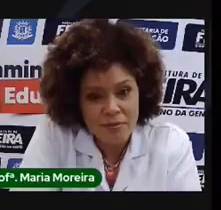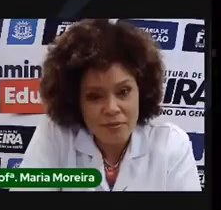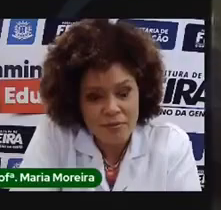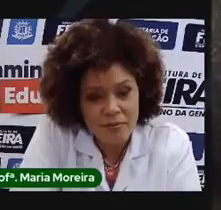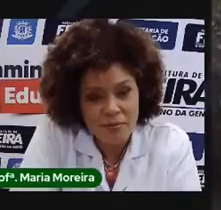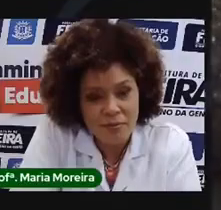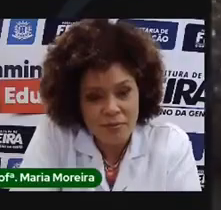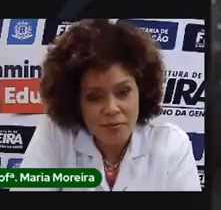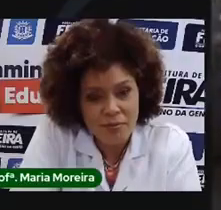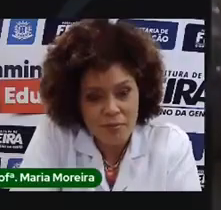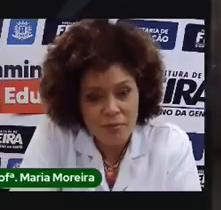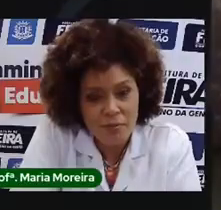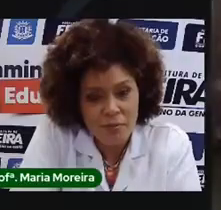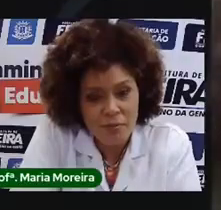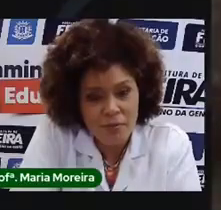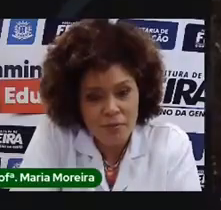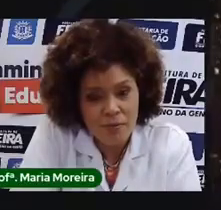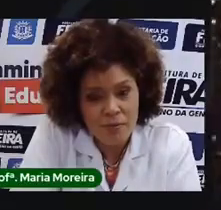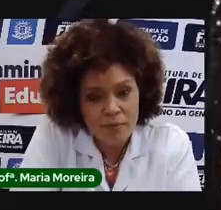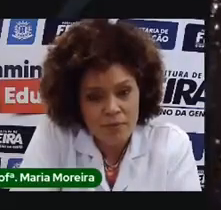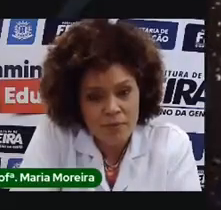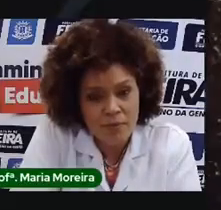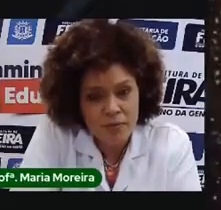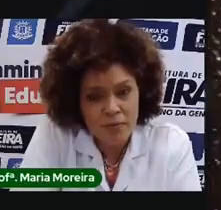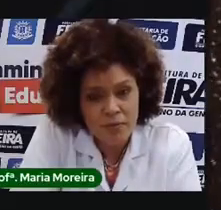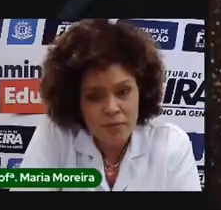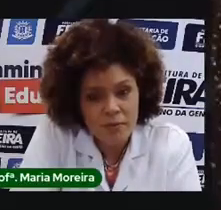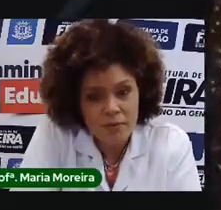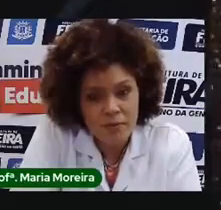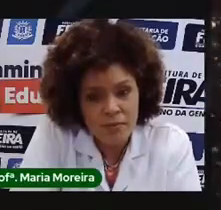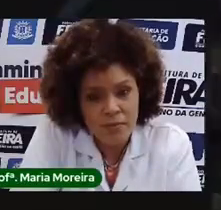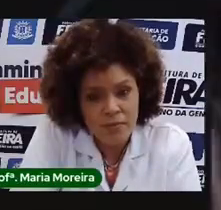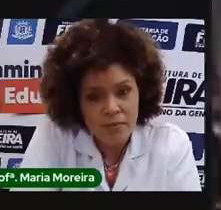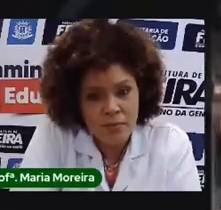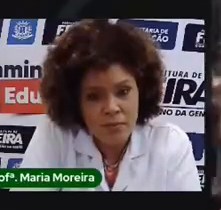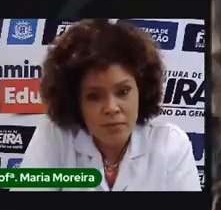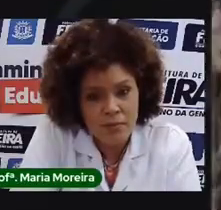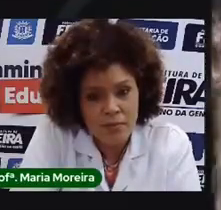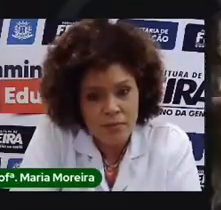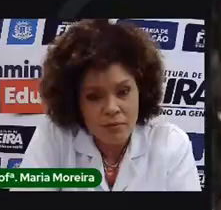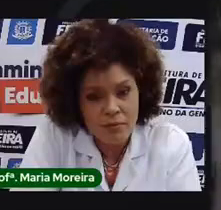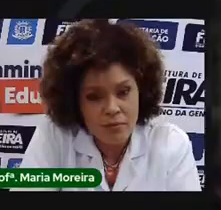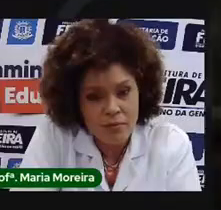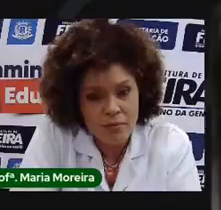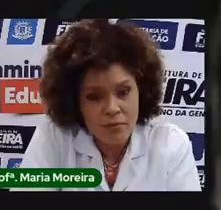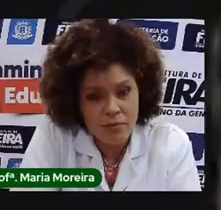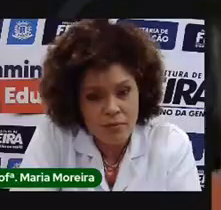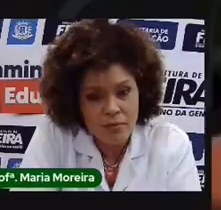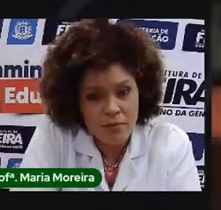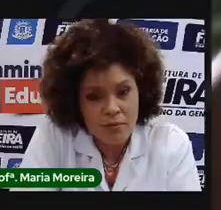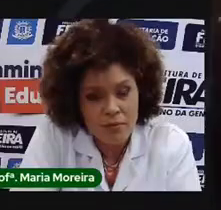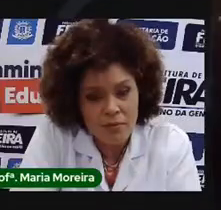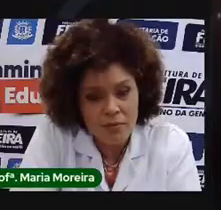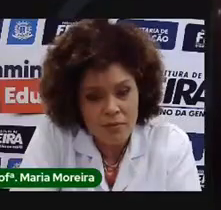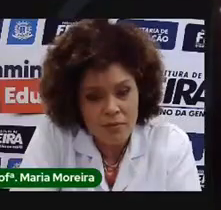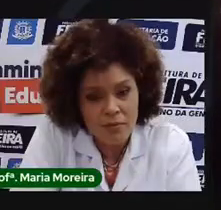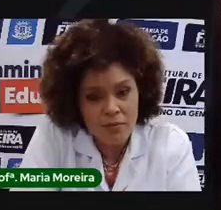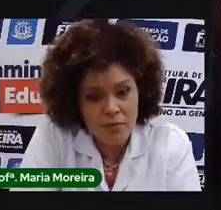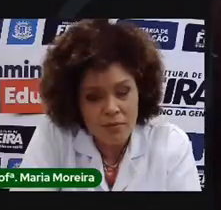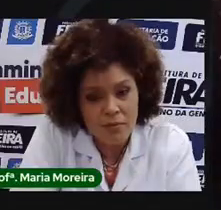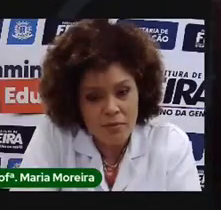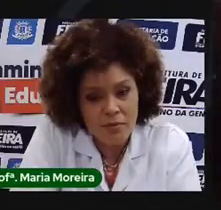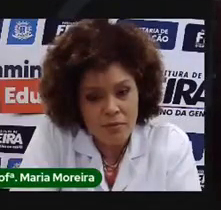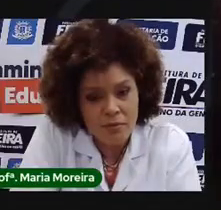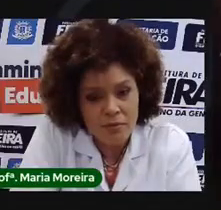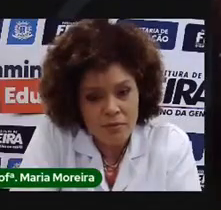sertão, por onde tudo passa, passarinho, caminhão,